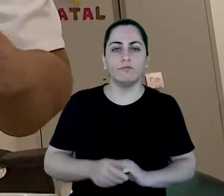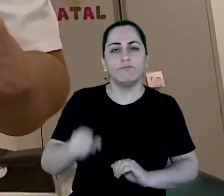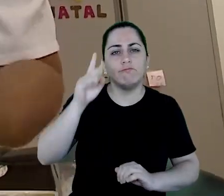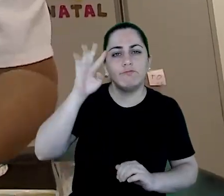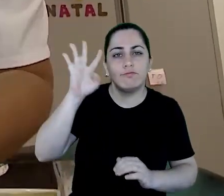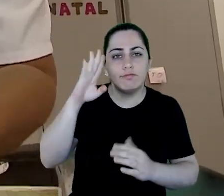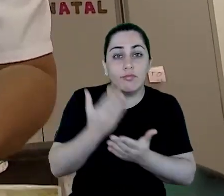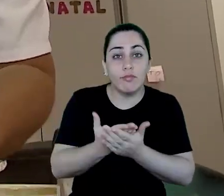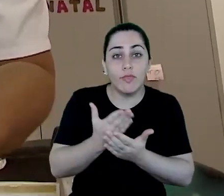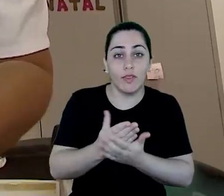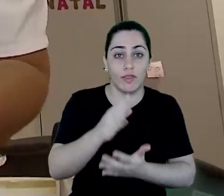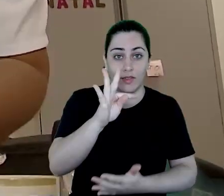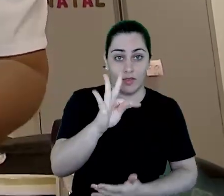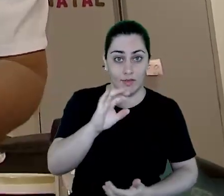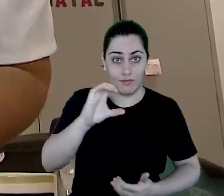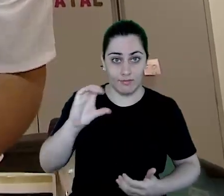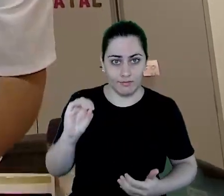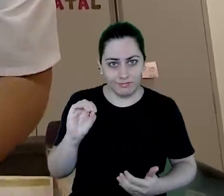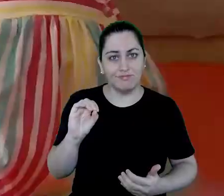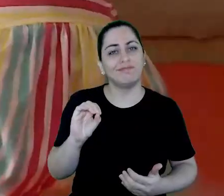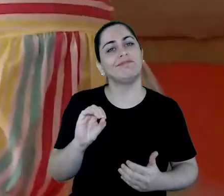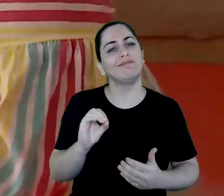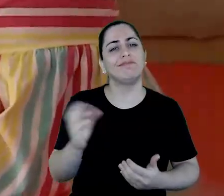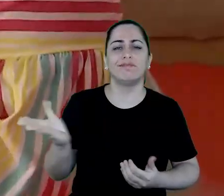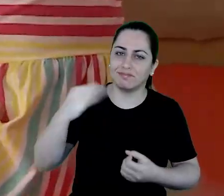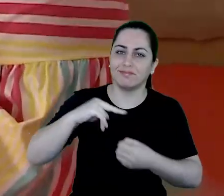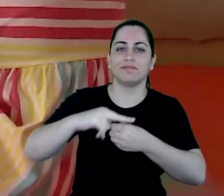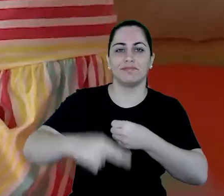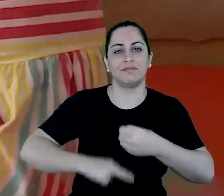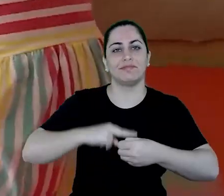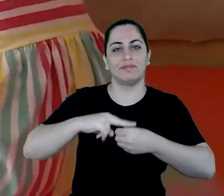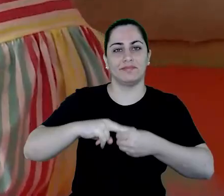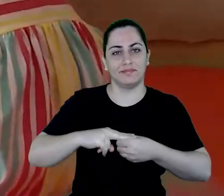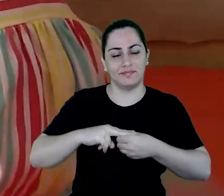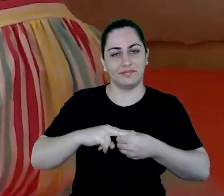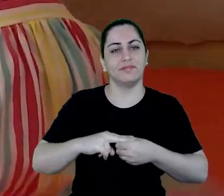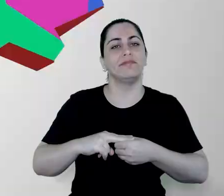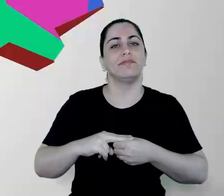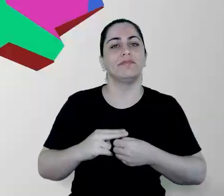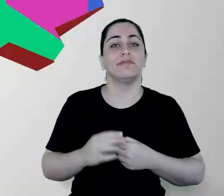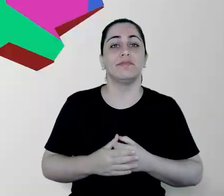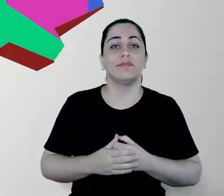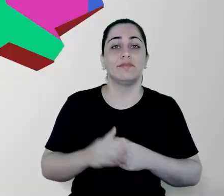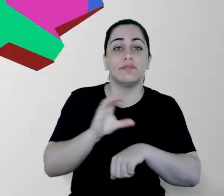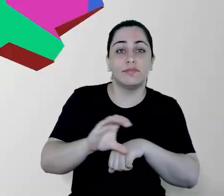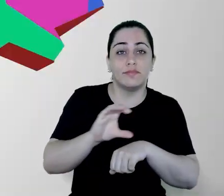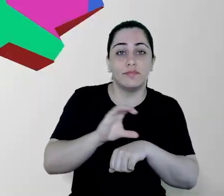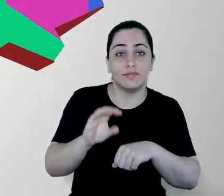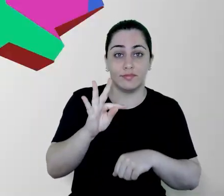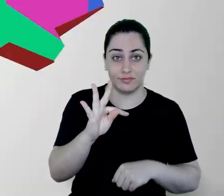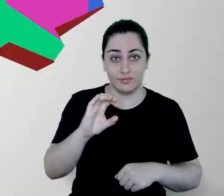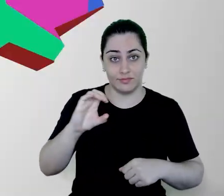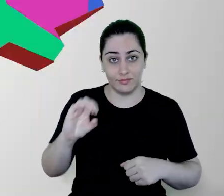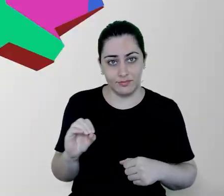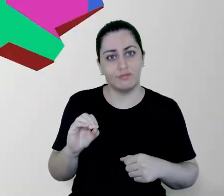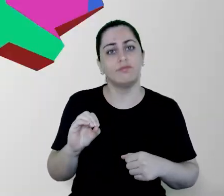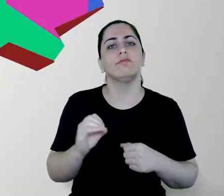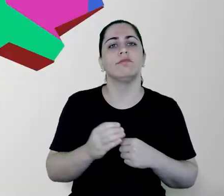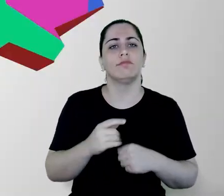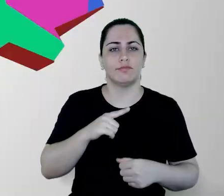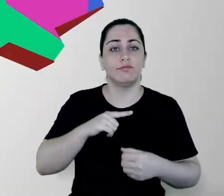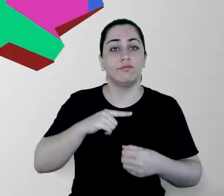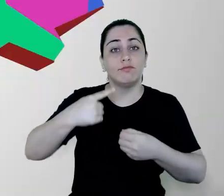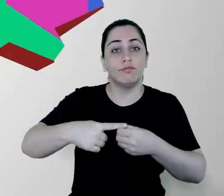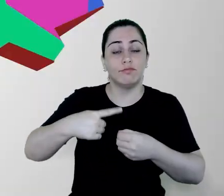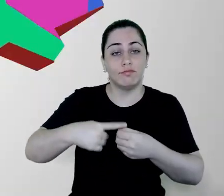Está pensando em estudar terapia ocupacional? Então venha para a Unesp. O curso de terapia ocupacional da